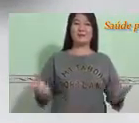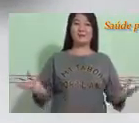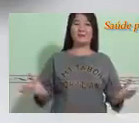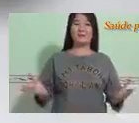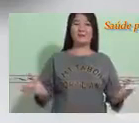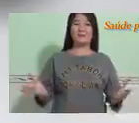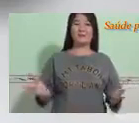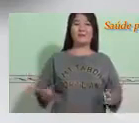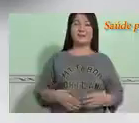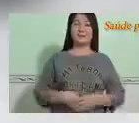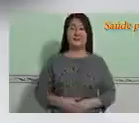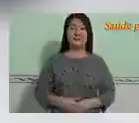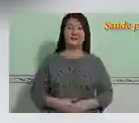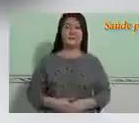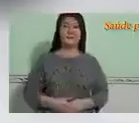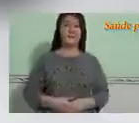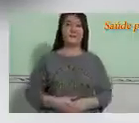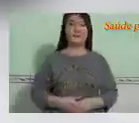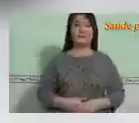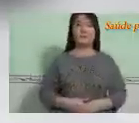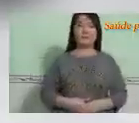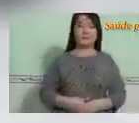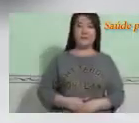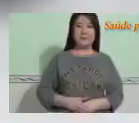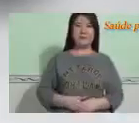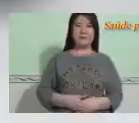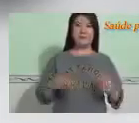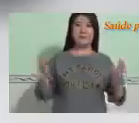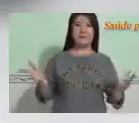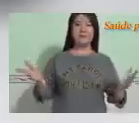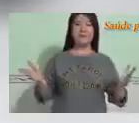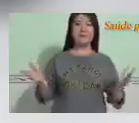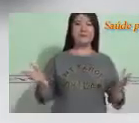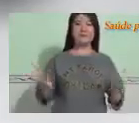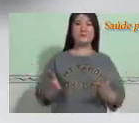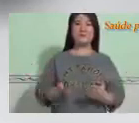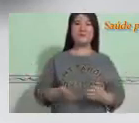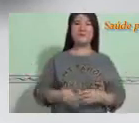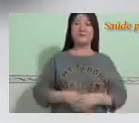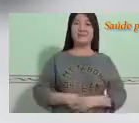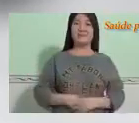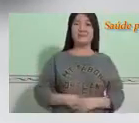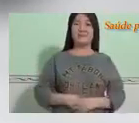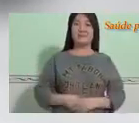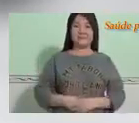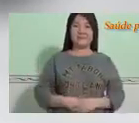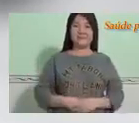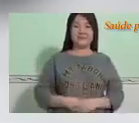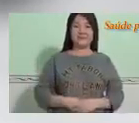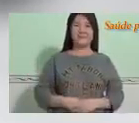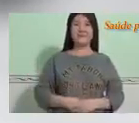Nesses casos, é aconselhado ir no pronto-socorro, para que possa ser feito o tratamento adequado por um médico